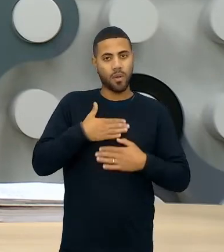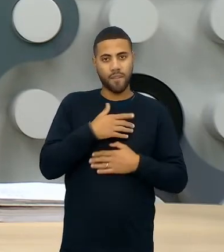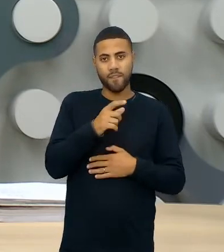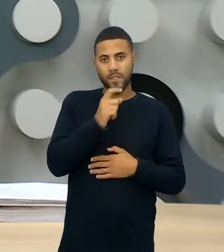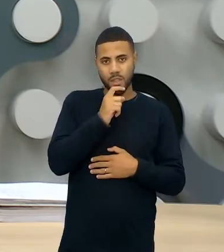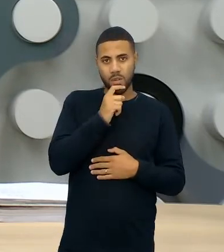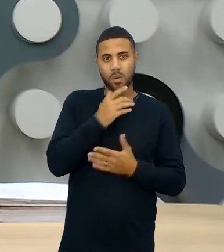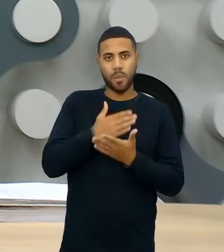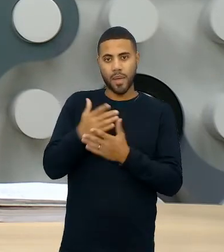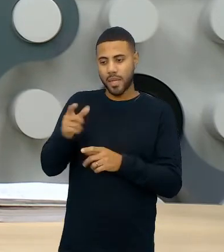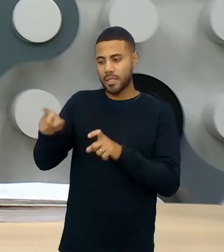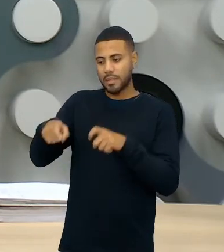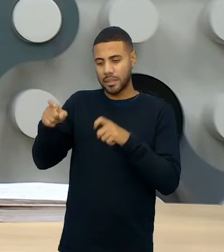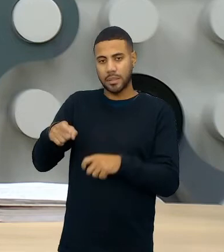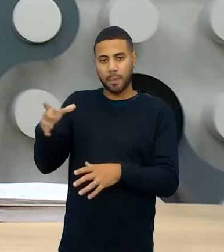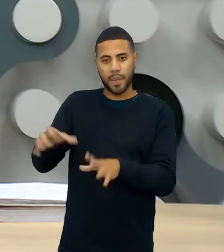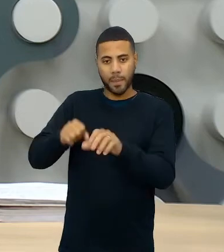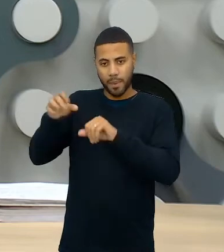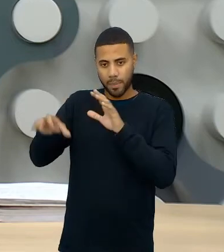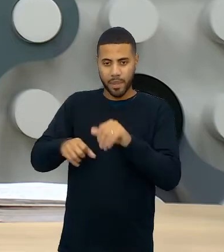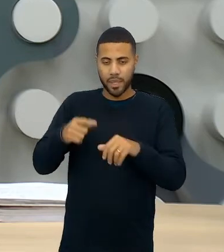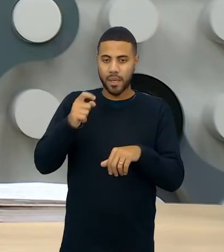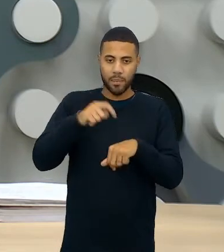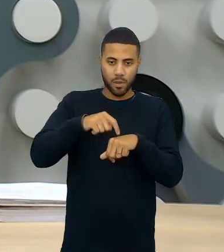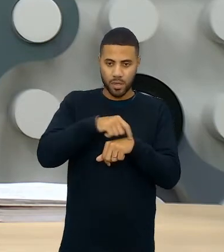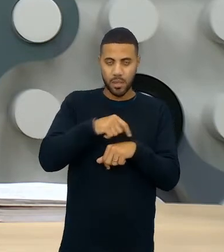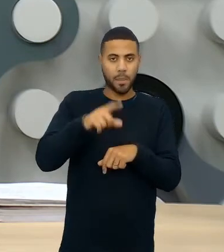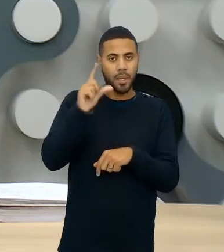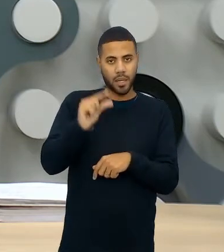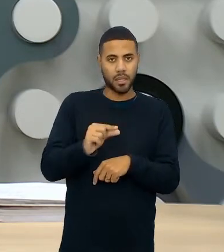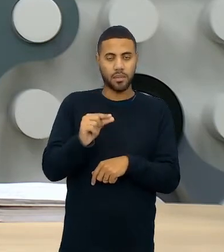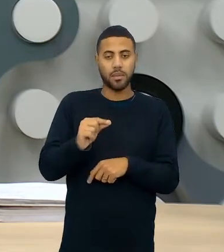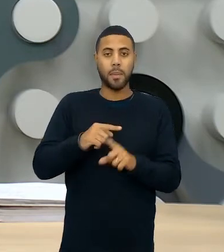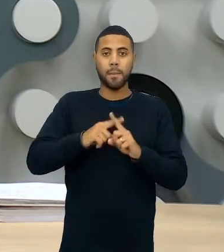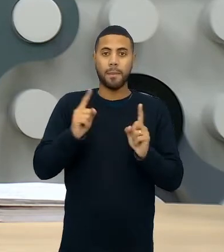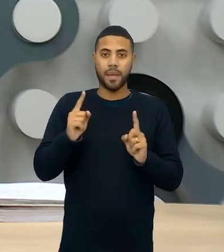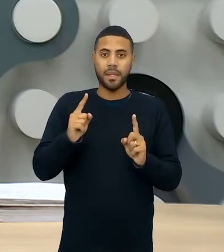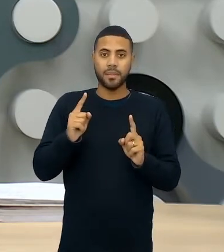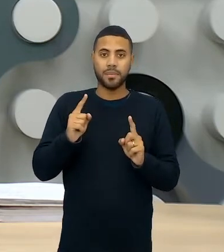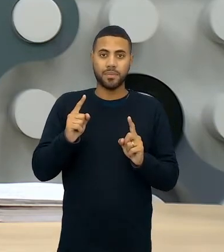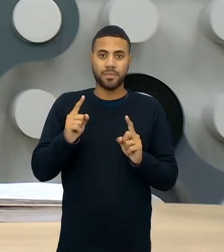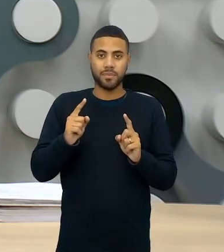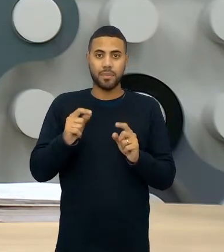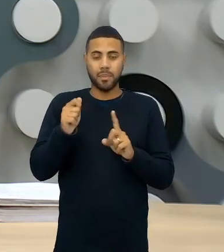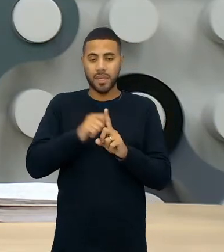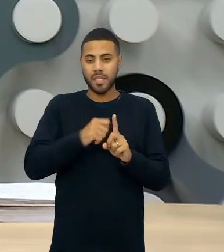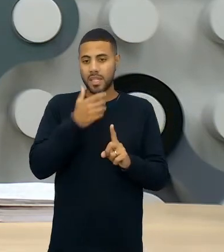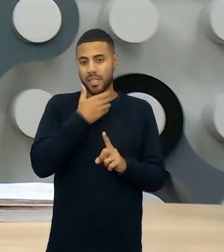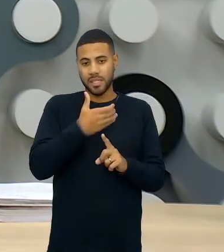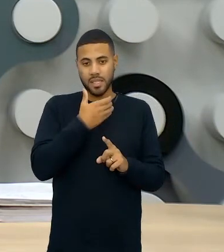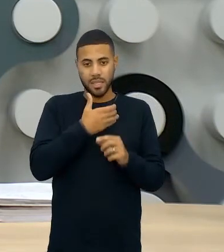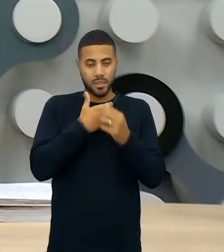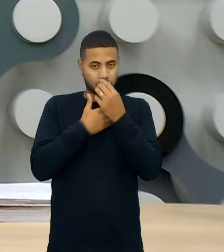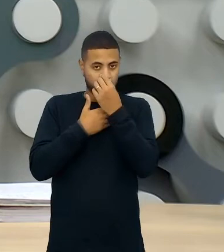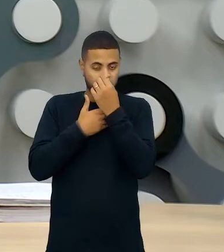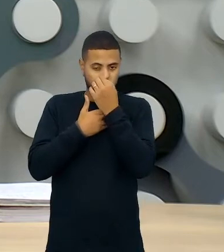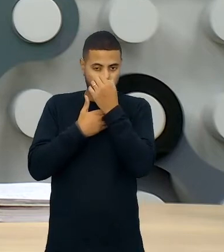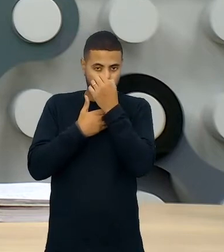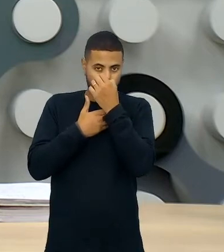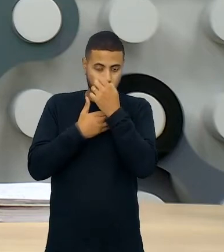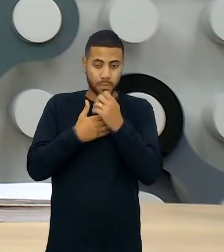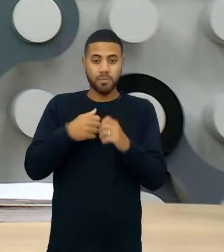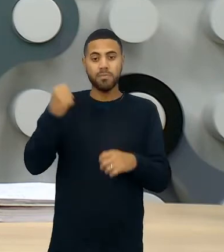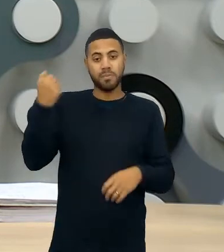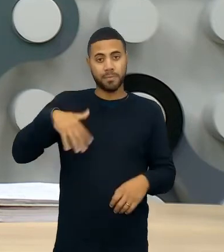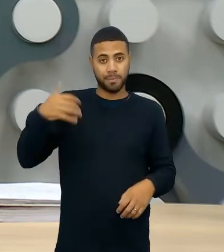sendo produzido agora, né? Cultivado. Mas se eu compro lá para dezembro, ele além de estar caro, ele